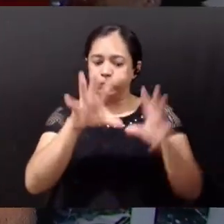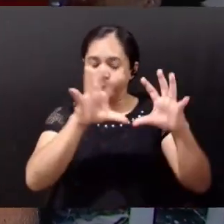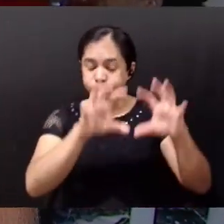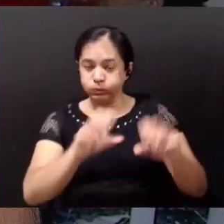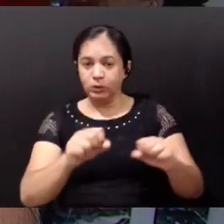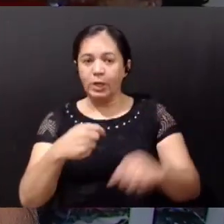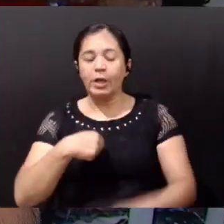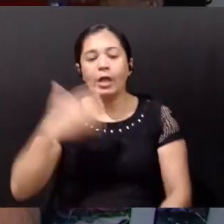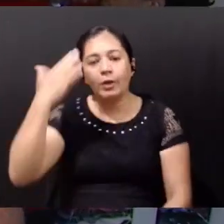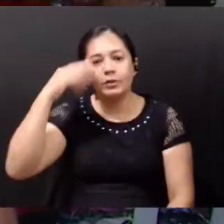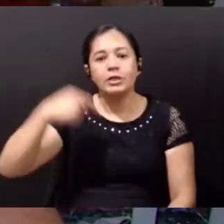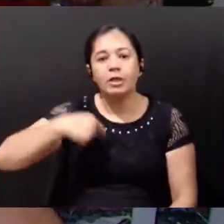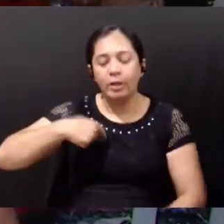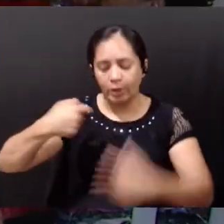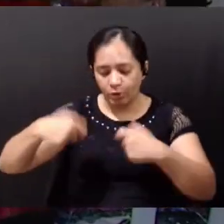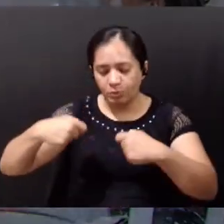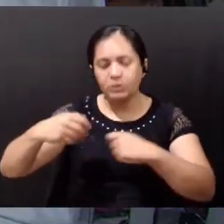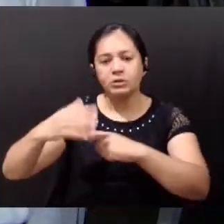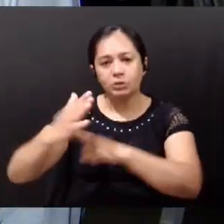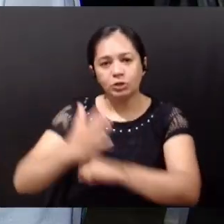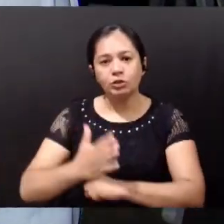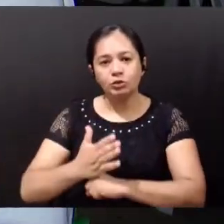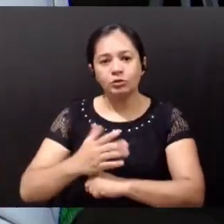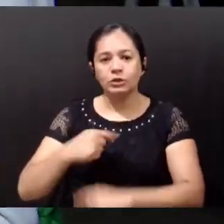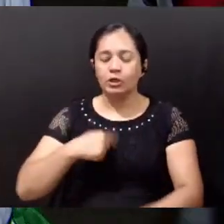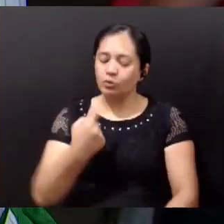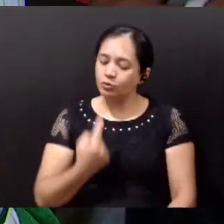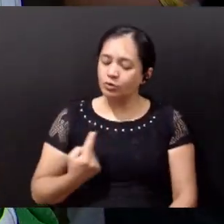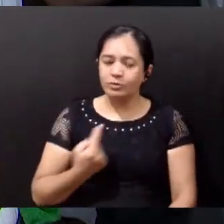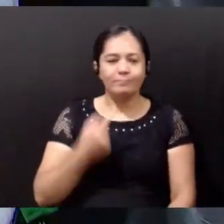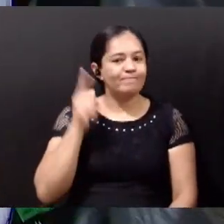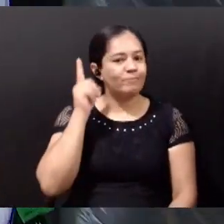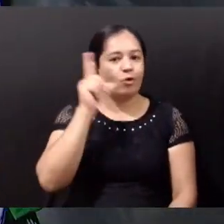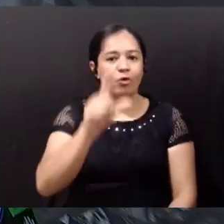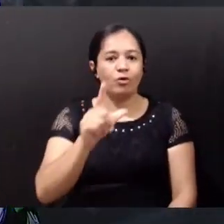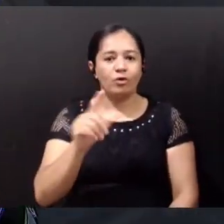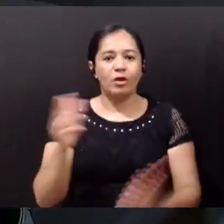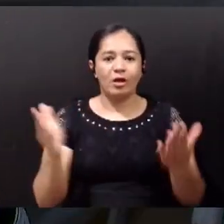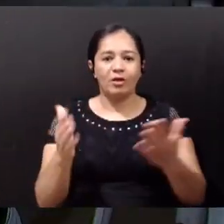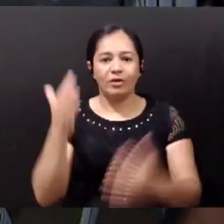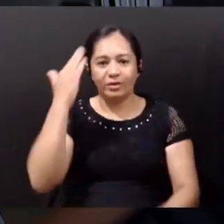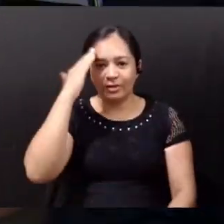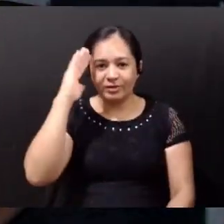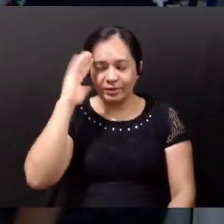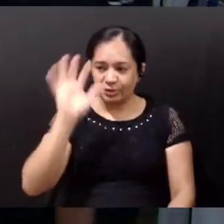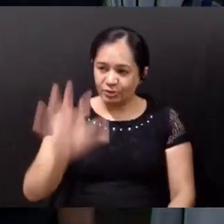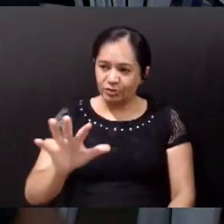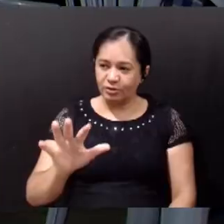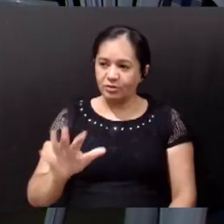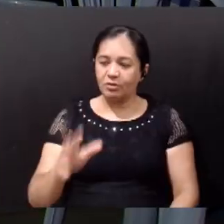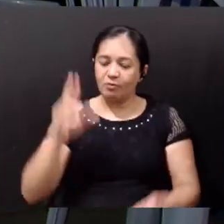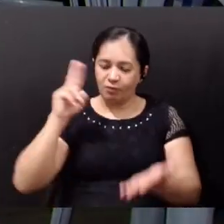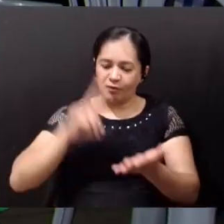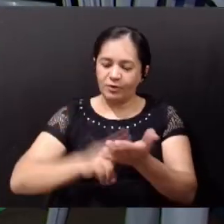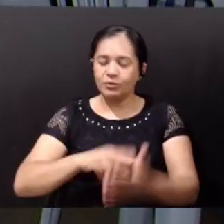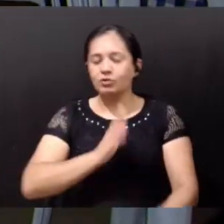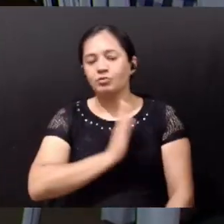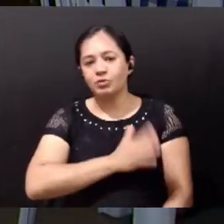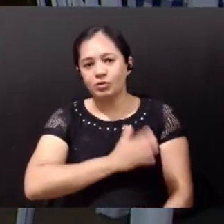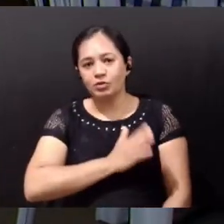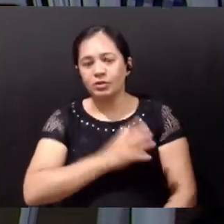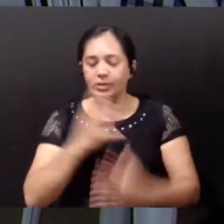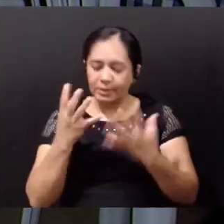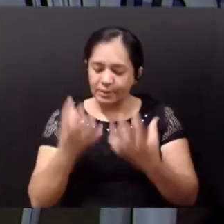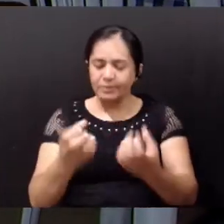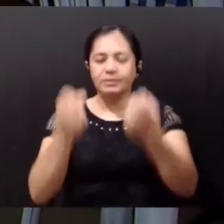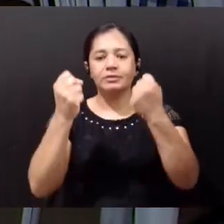dessa ajuda. Eu sozinho não consigo. Dessa vez eu entendi isso. Entendeu? Vou assumir isso de coração e vou abraçar de unhas e